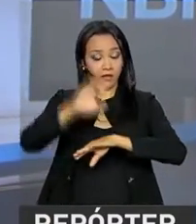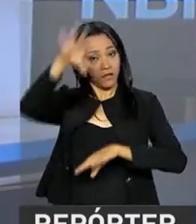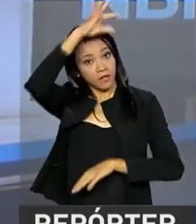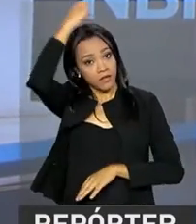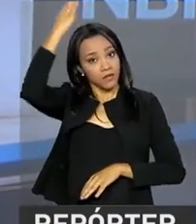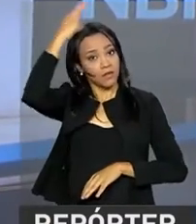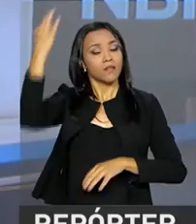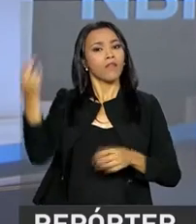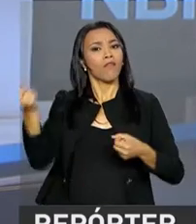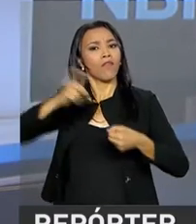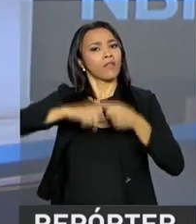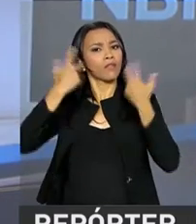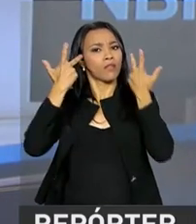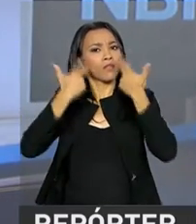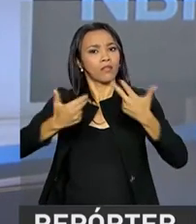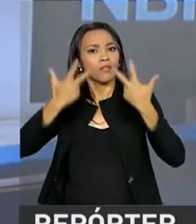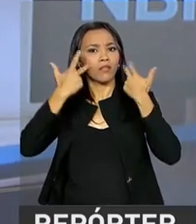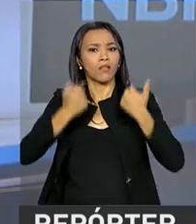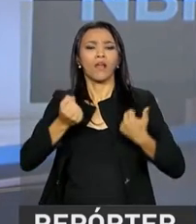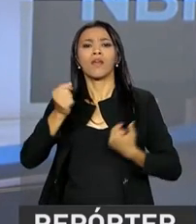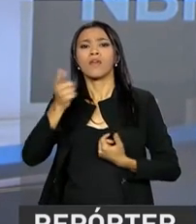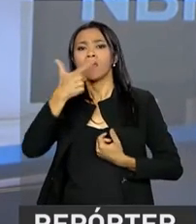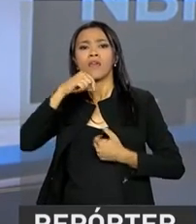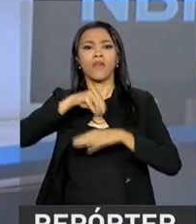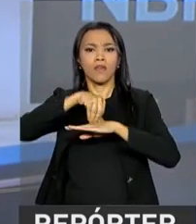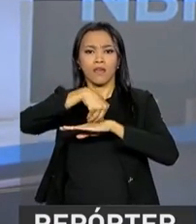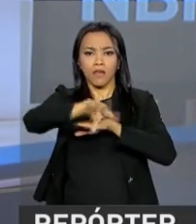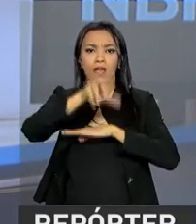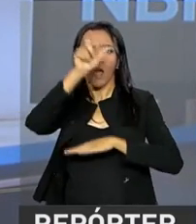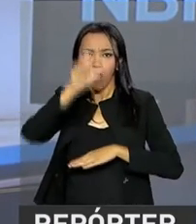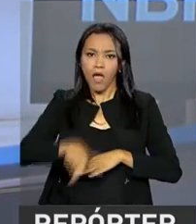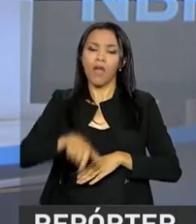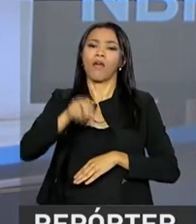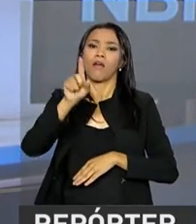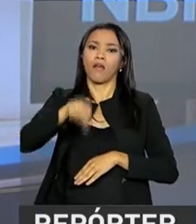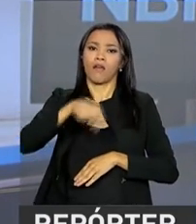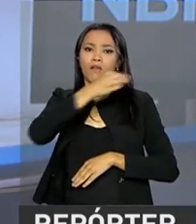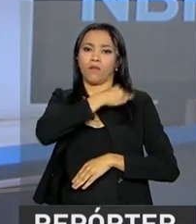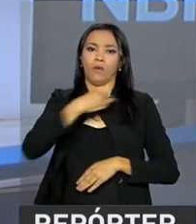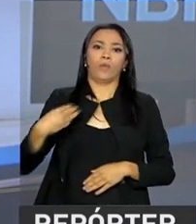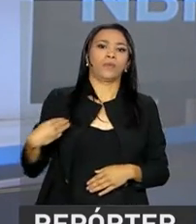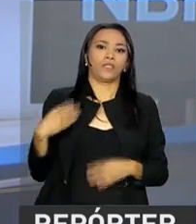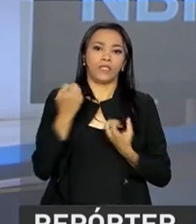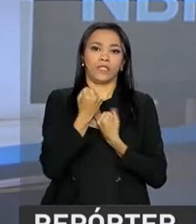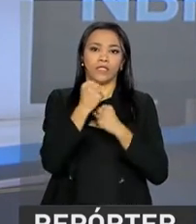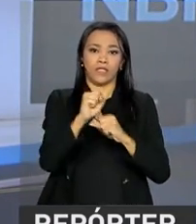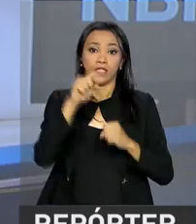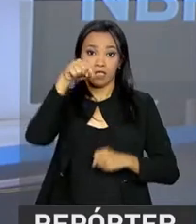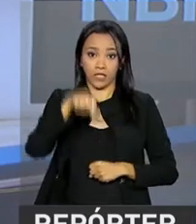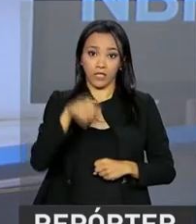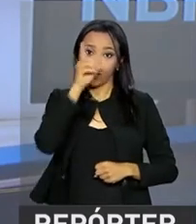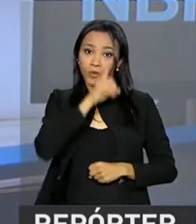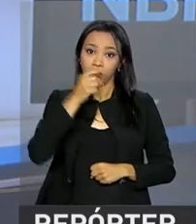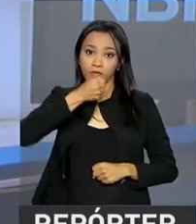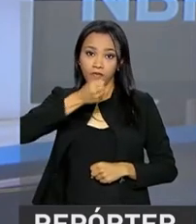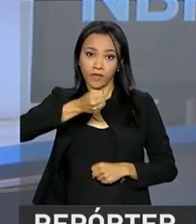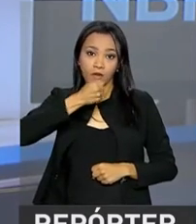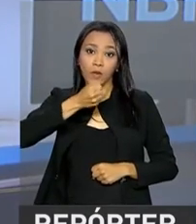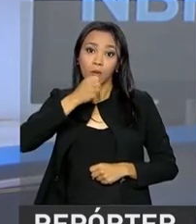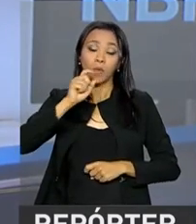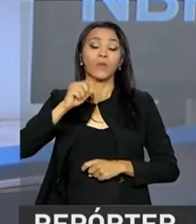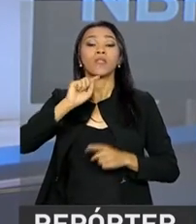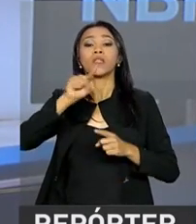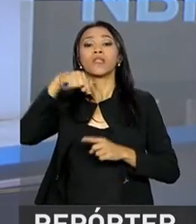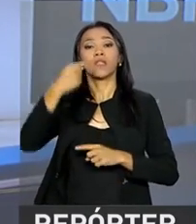ao normal a informação é do ministro da defesa raúl jungmann que falou com a imprensa neste domingo após reunião com o presidente